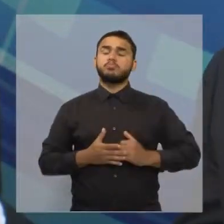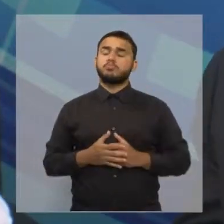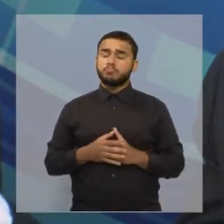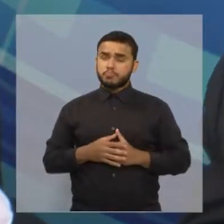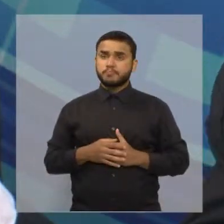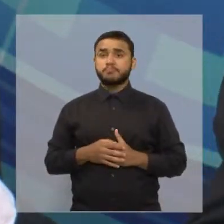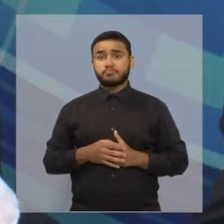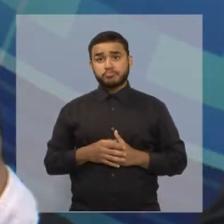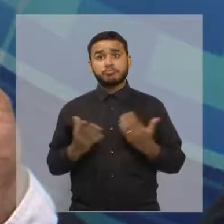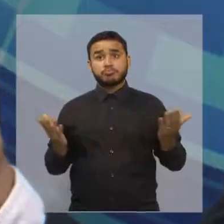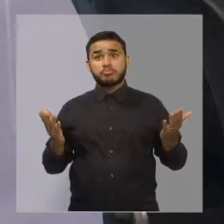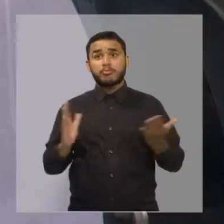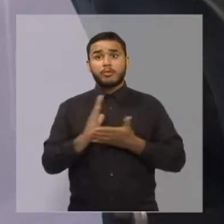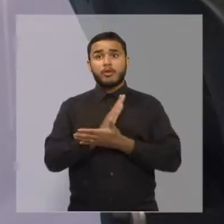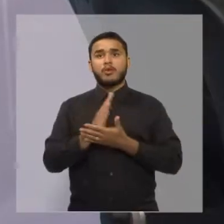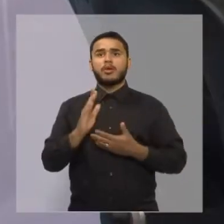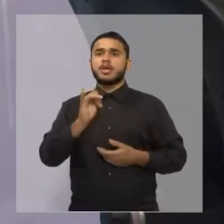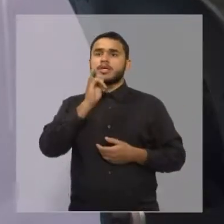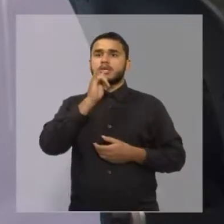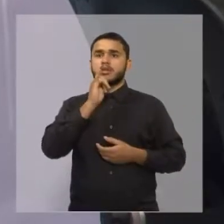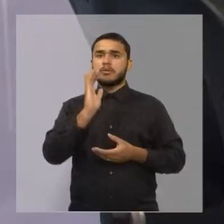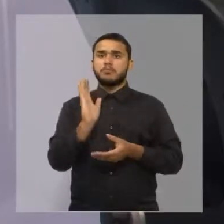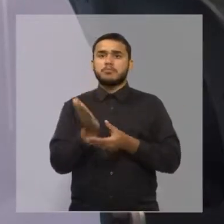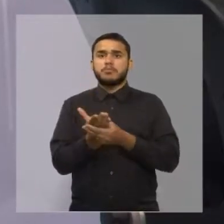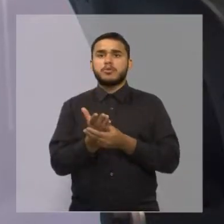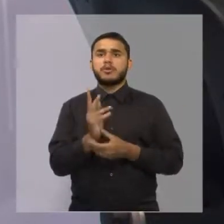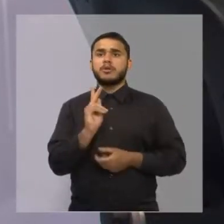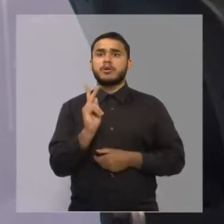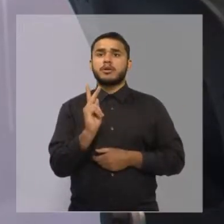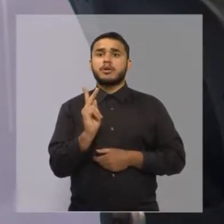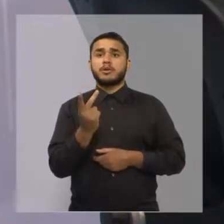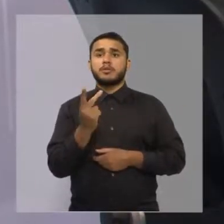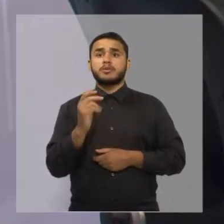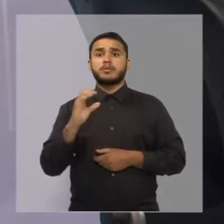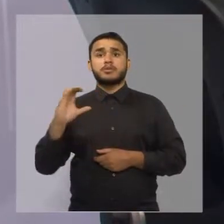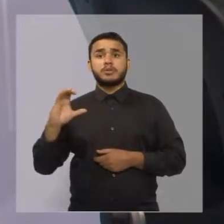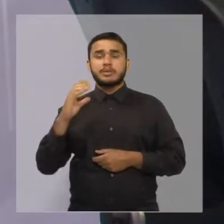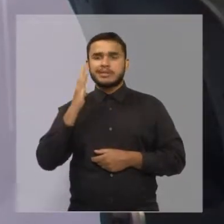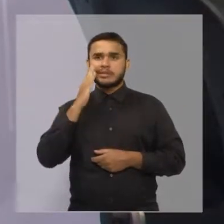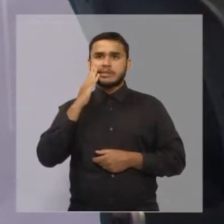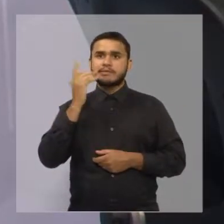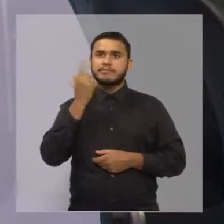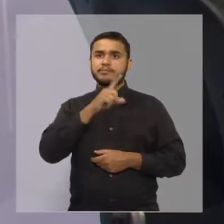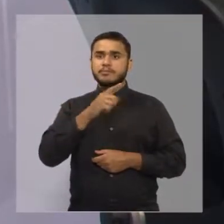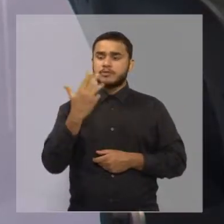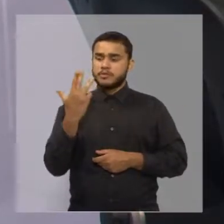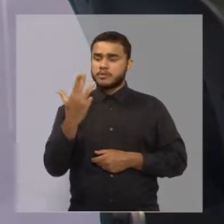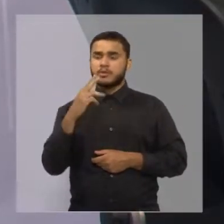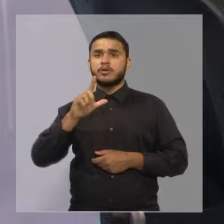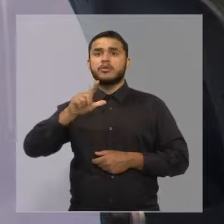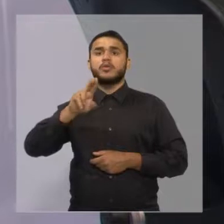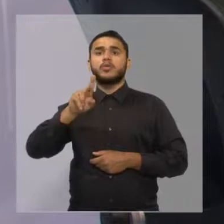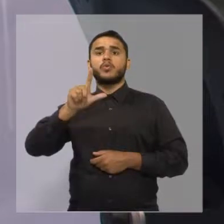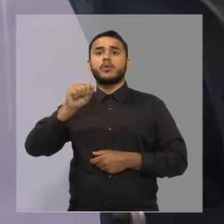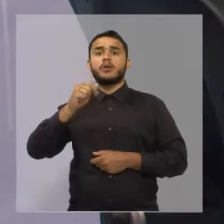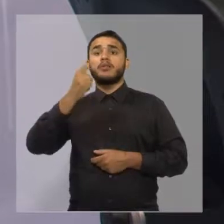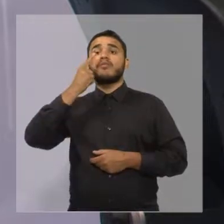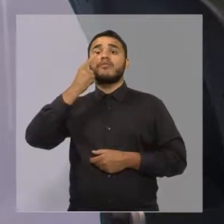Alguns recursos ou habeas corpus impetrados pelos advogados do presidente Lula são examinados quase que de